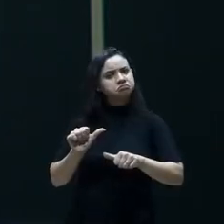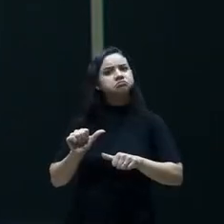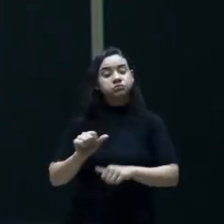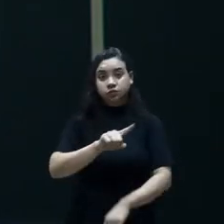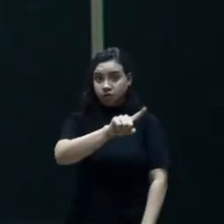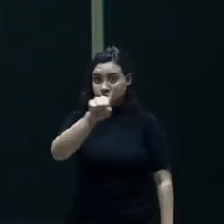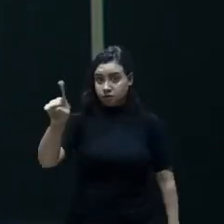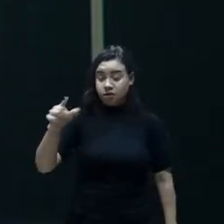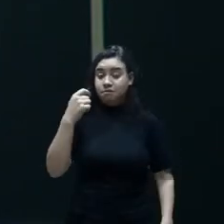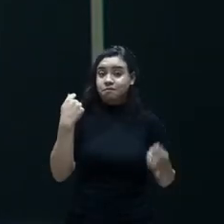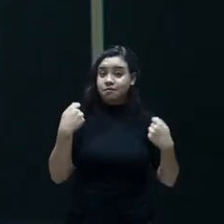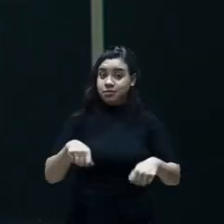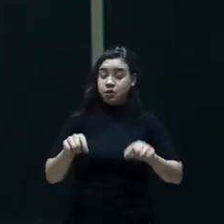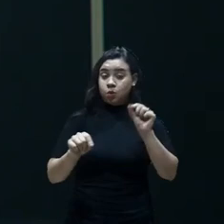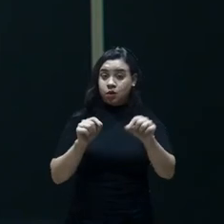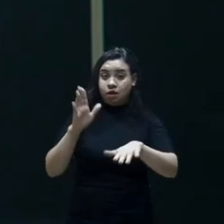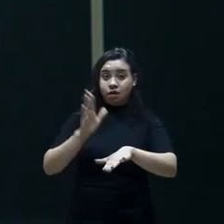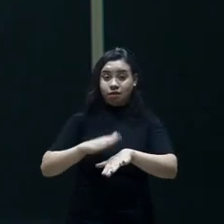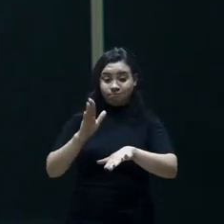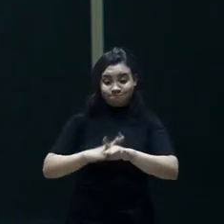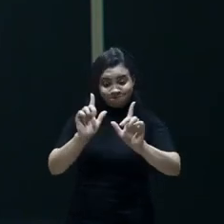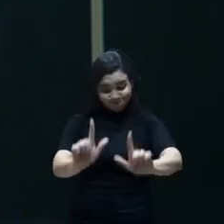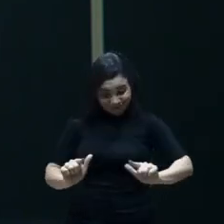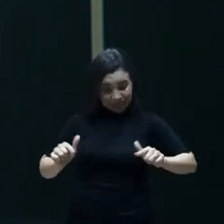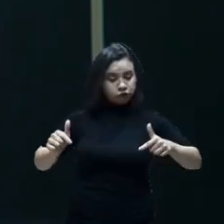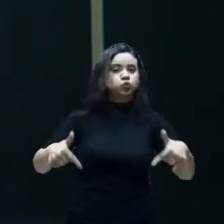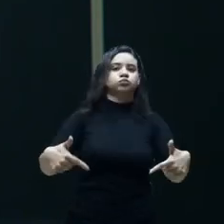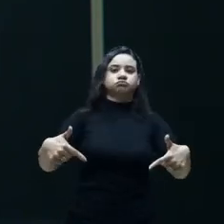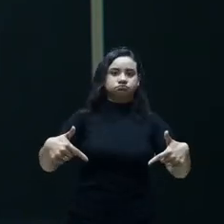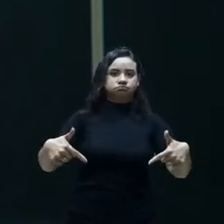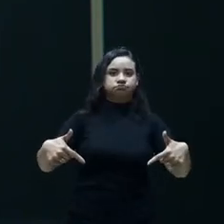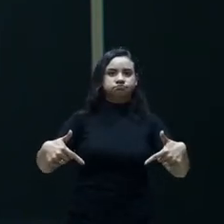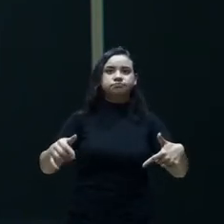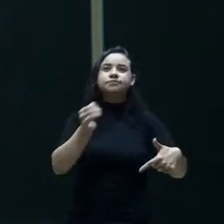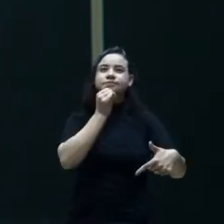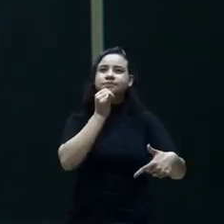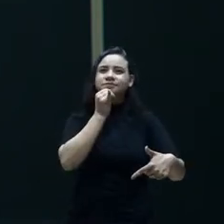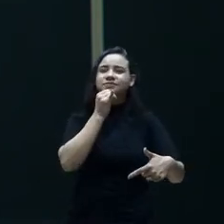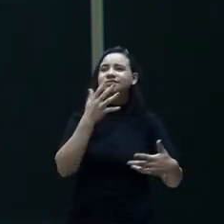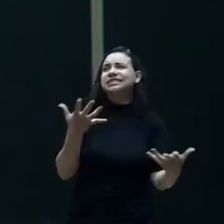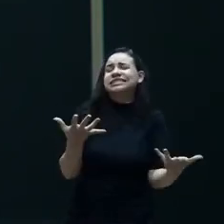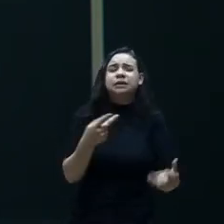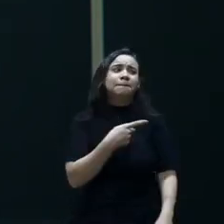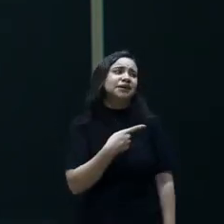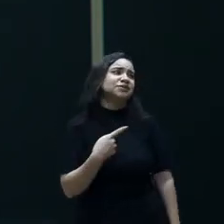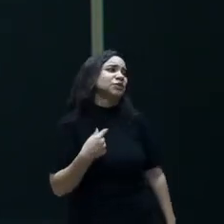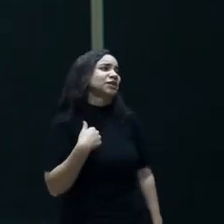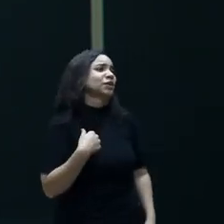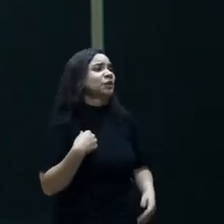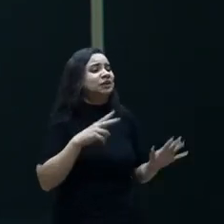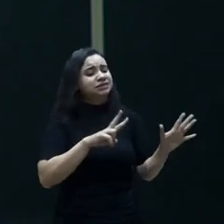Basta você dar esse passo. Te incentivo de novo. Furei a semana inteira, pastor. Vamos começar de